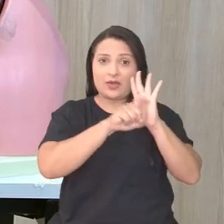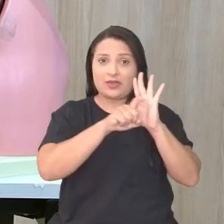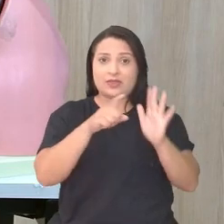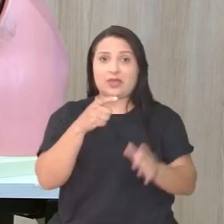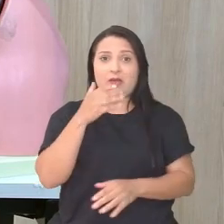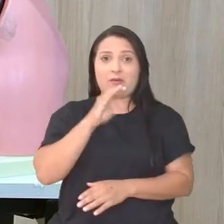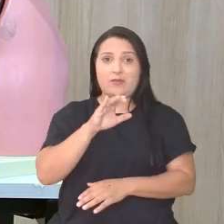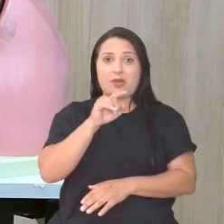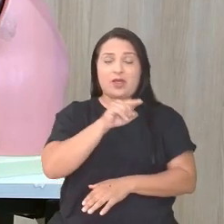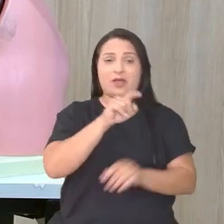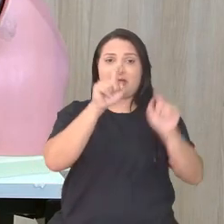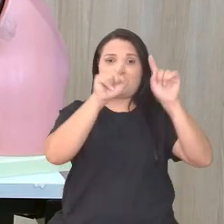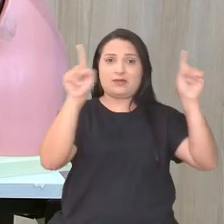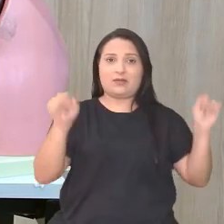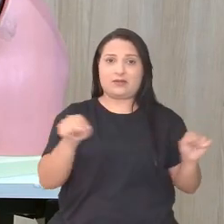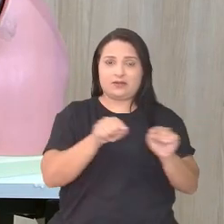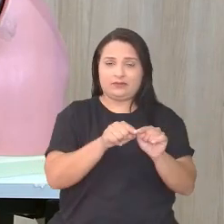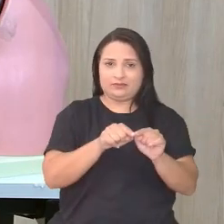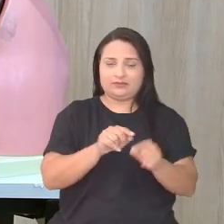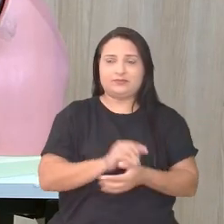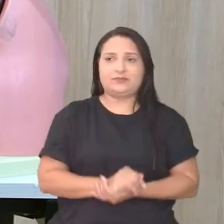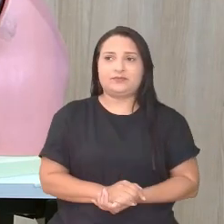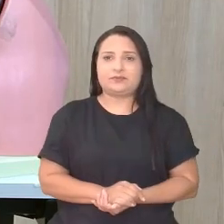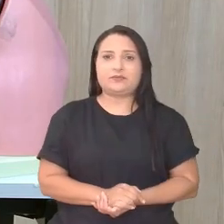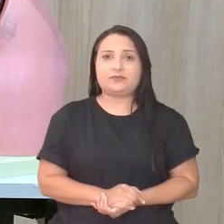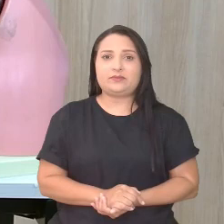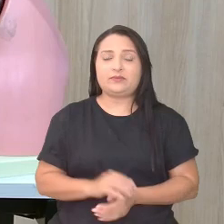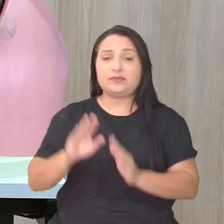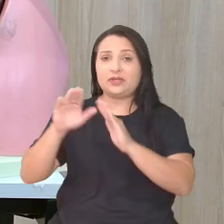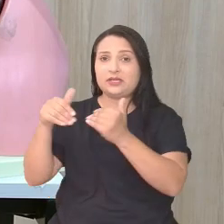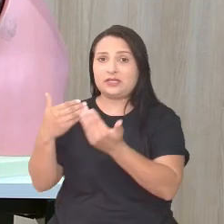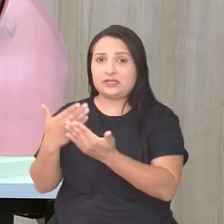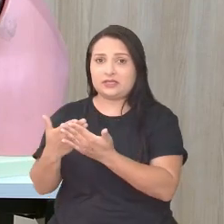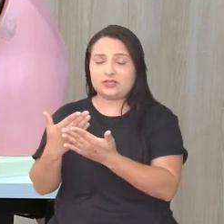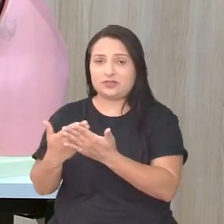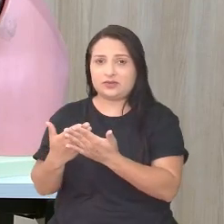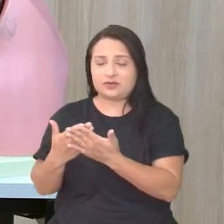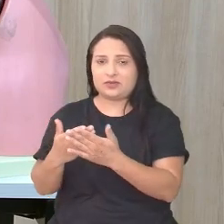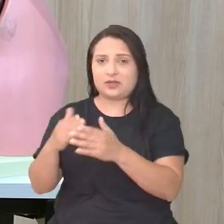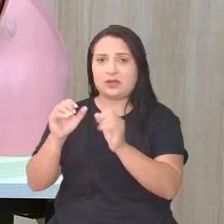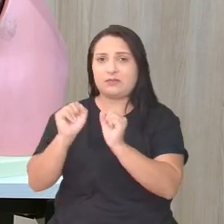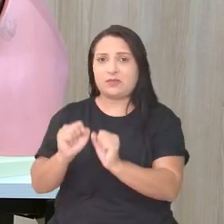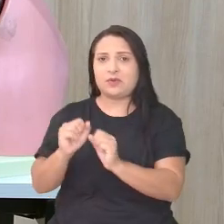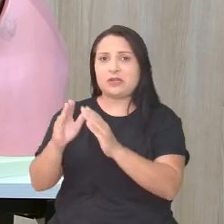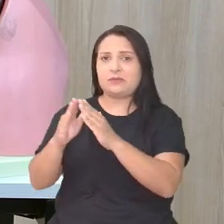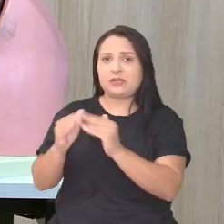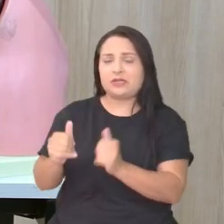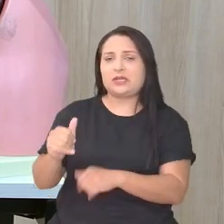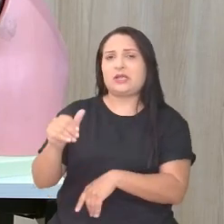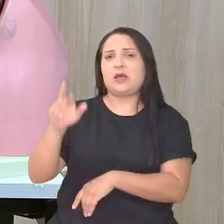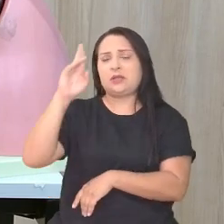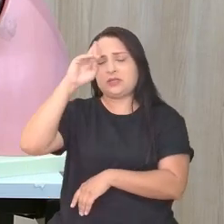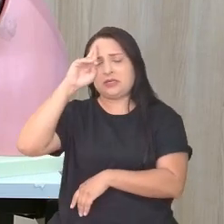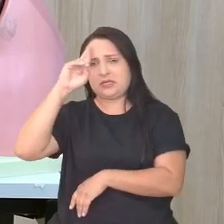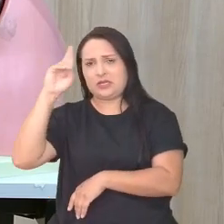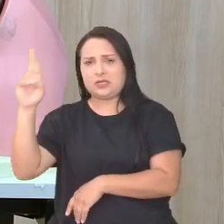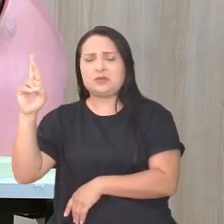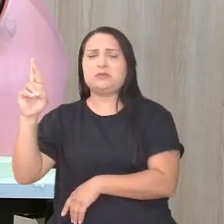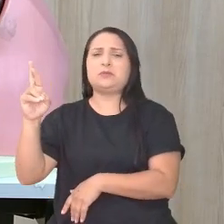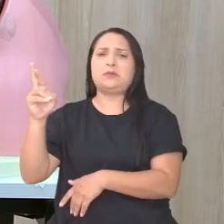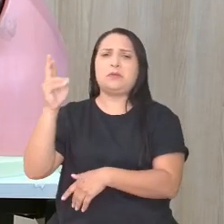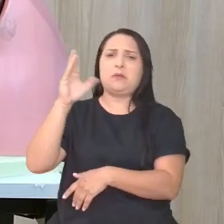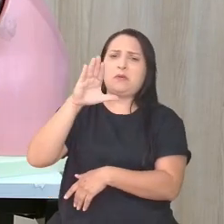aí agora, né? E vocês lá na escola, vocês podem pedir ao gestor, ao pessoal de secretaria,